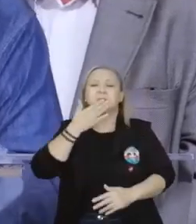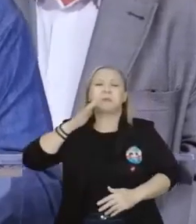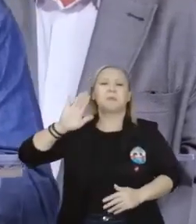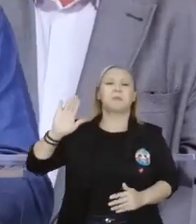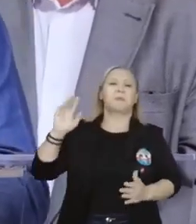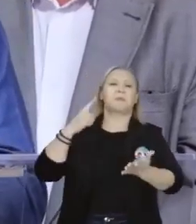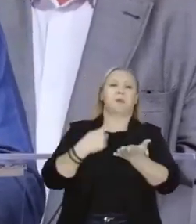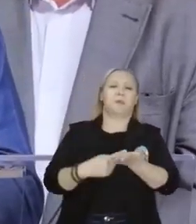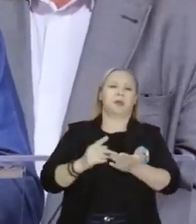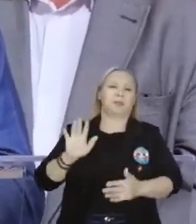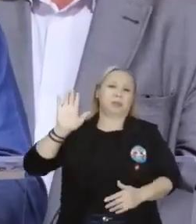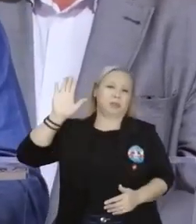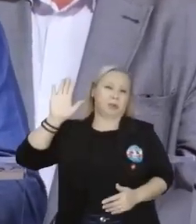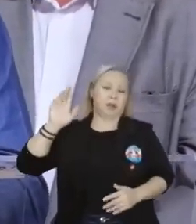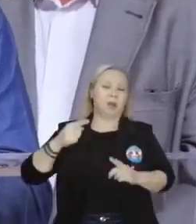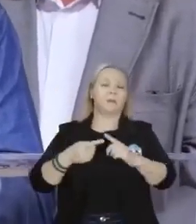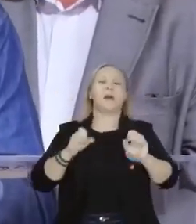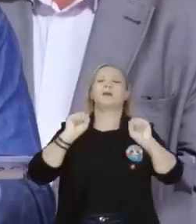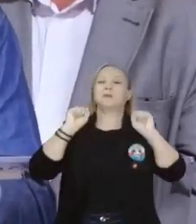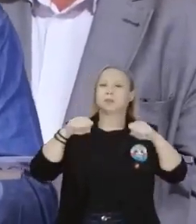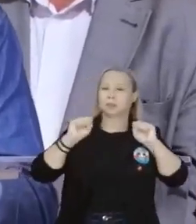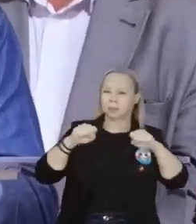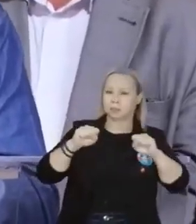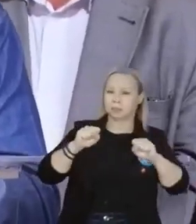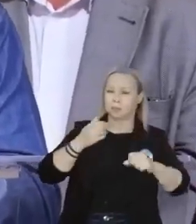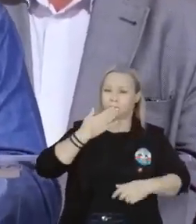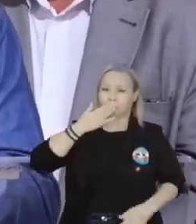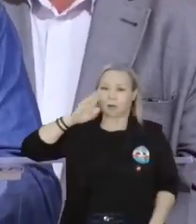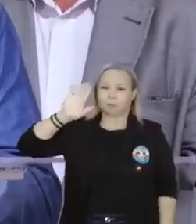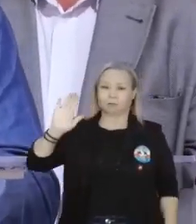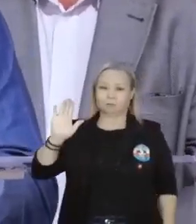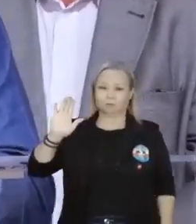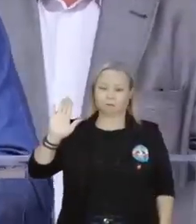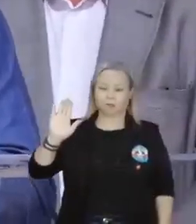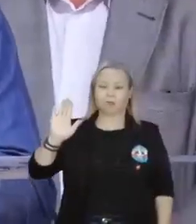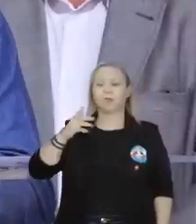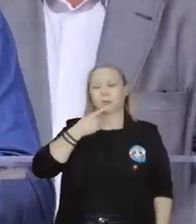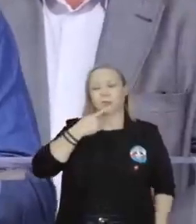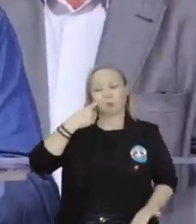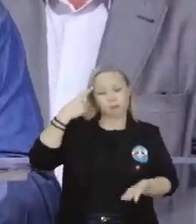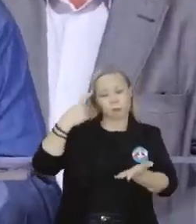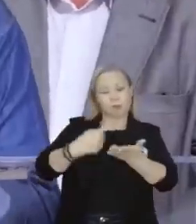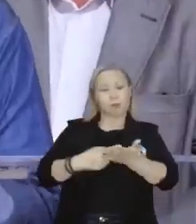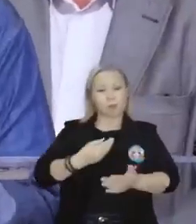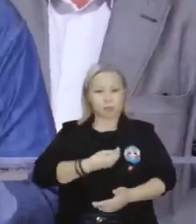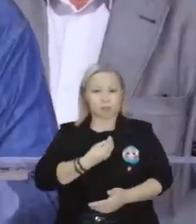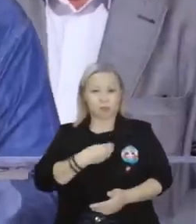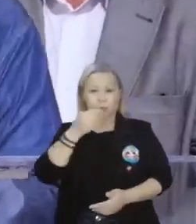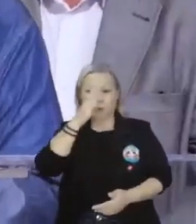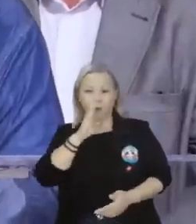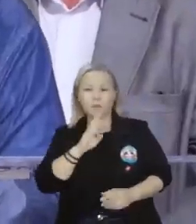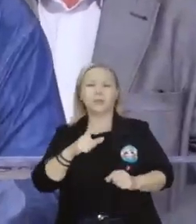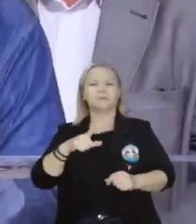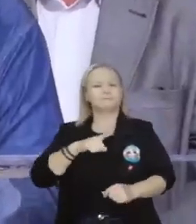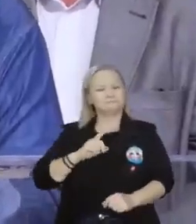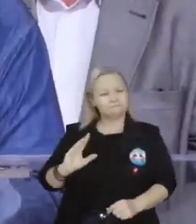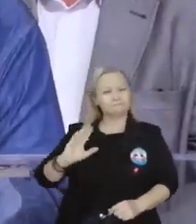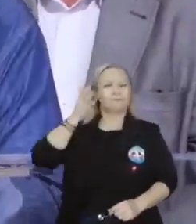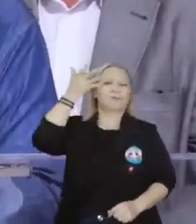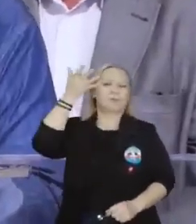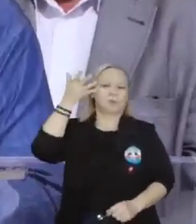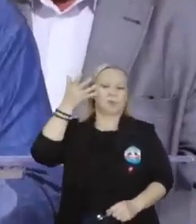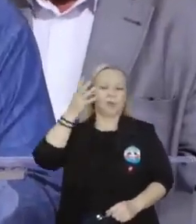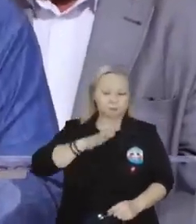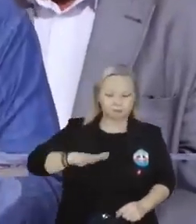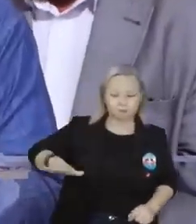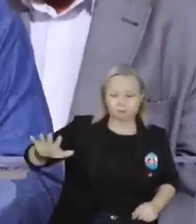uma profissão de fé, um compromisso de vida. O Brasil tem jeito. Todos juntos seremos capazes